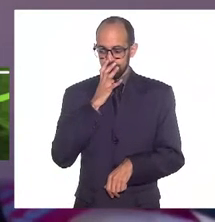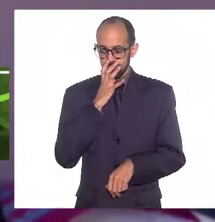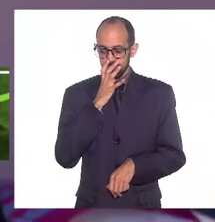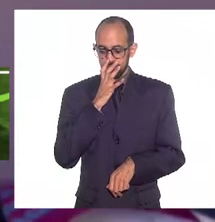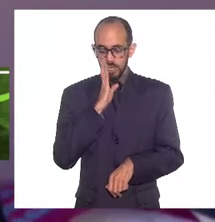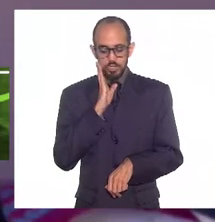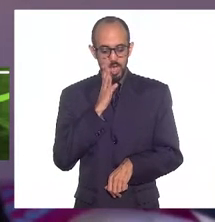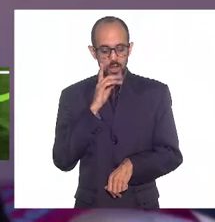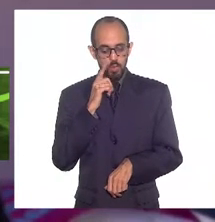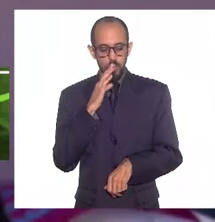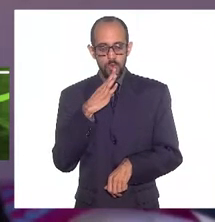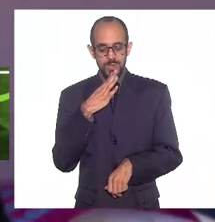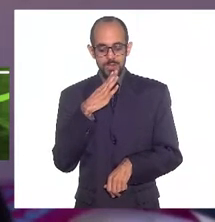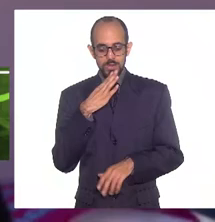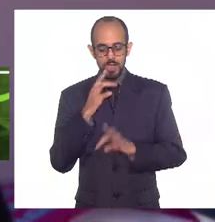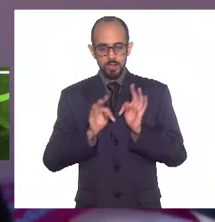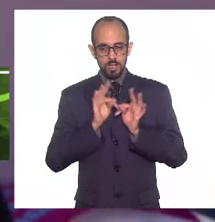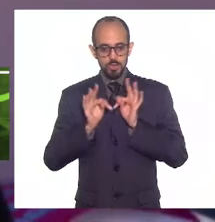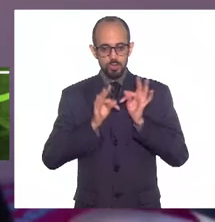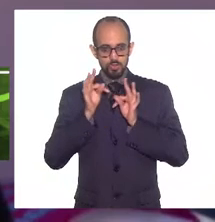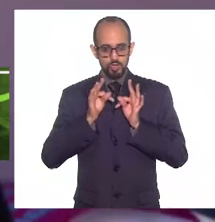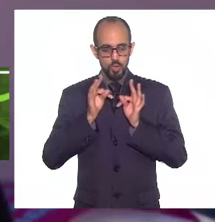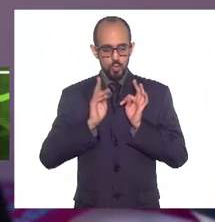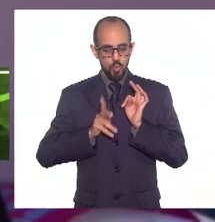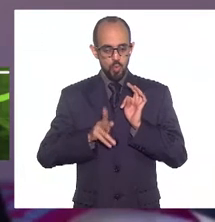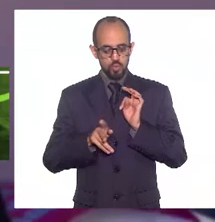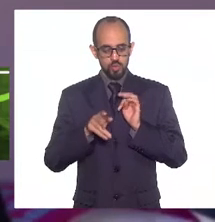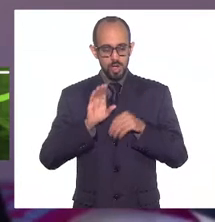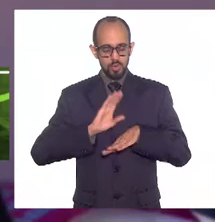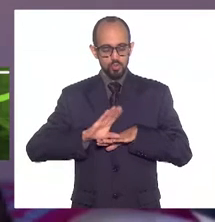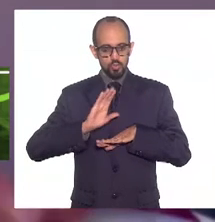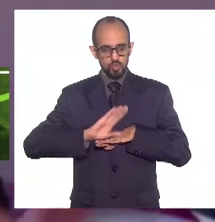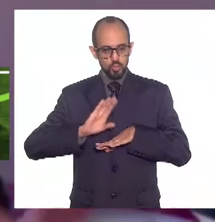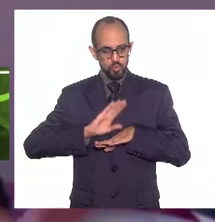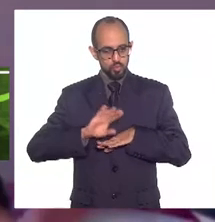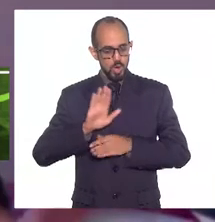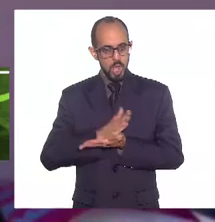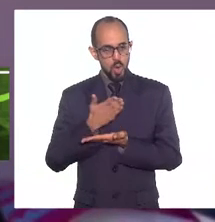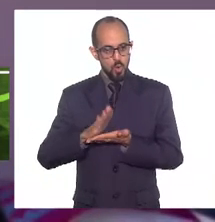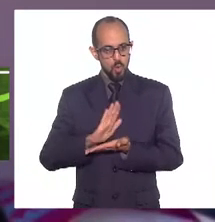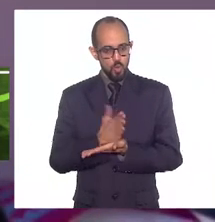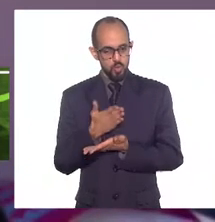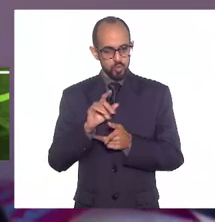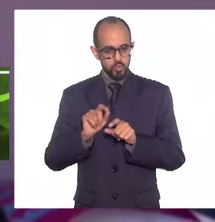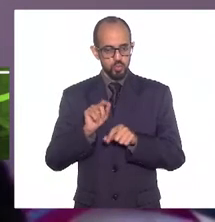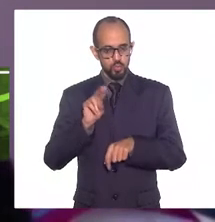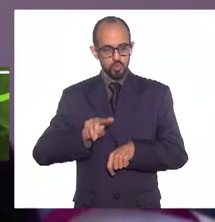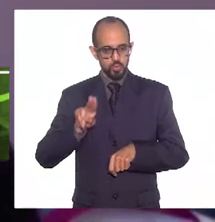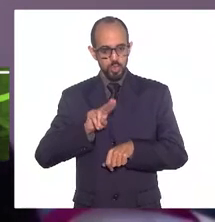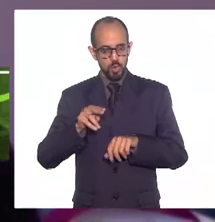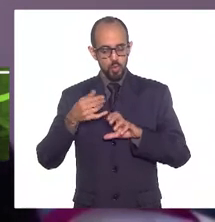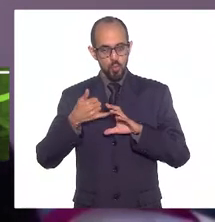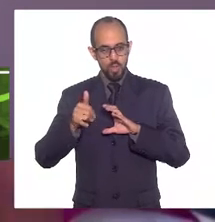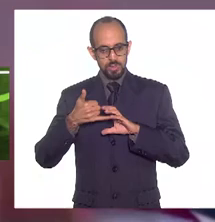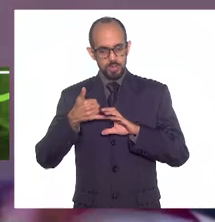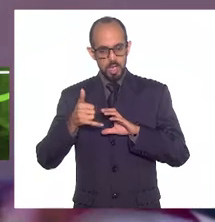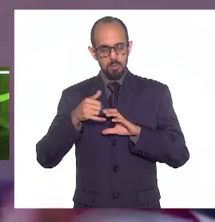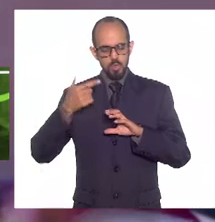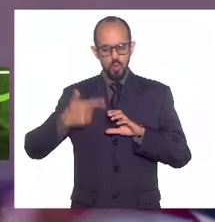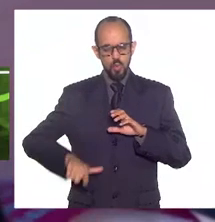tecnológica iniciaram continuaram seus cursos alguns usando usando whatsapp